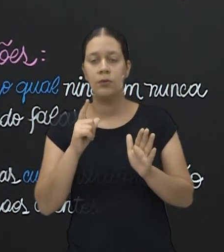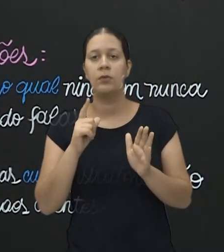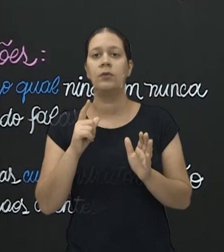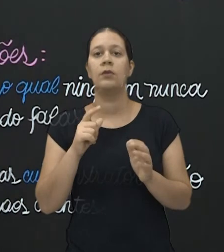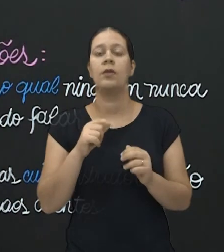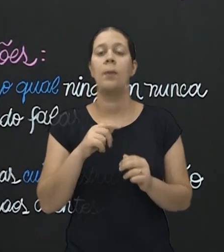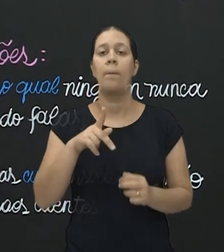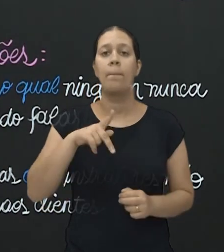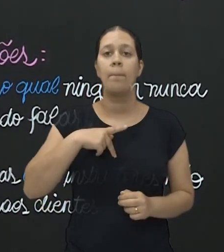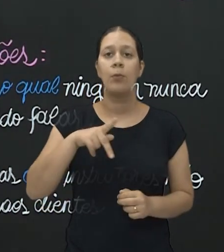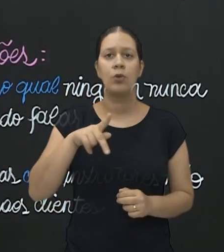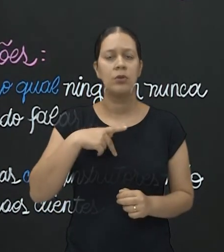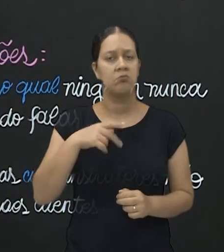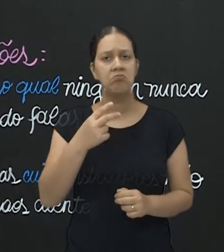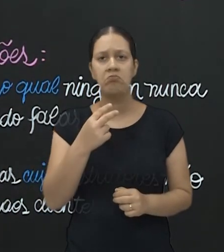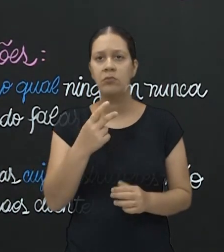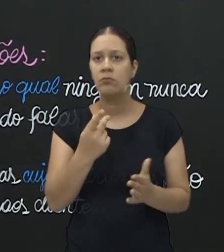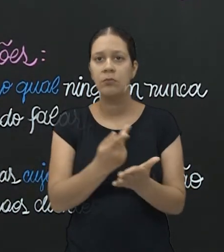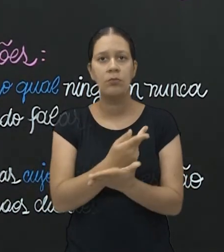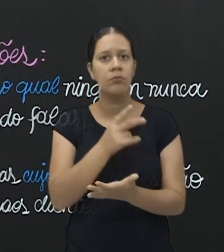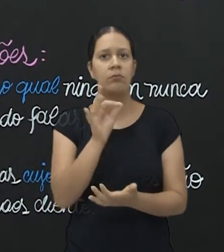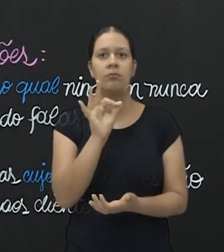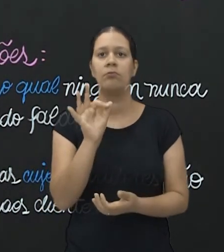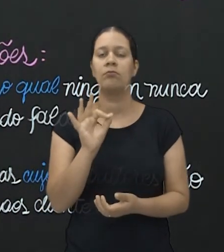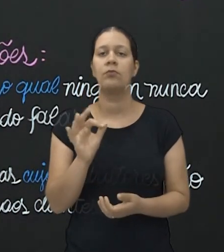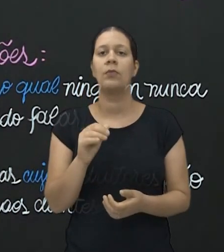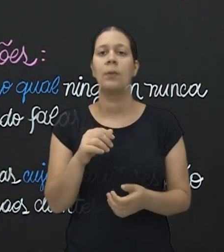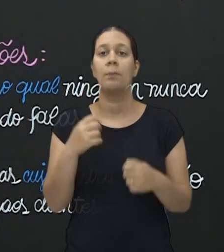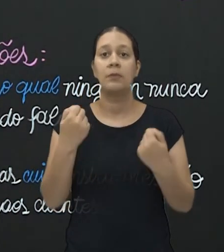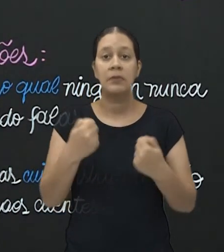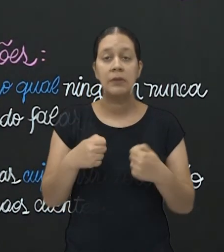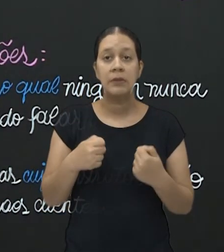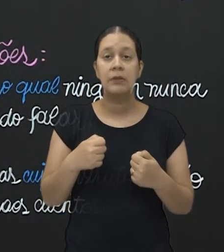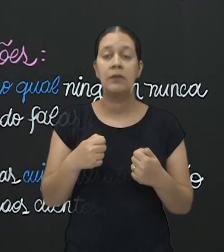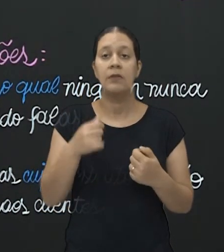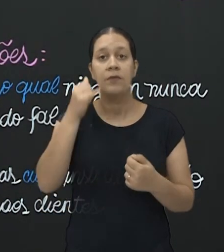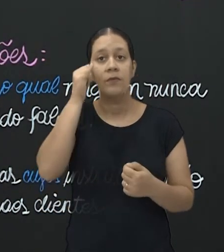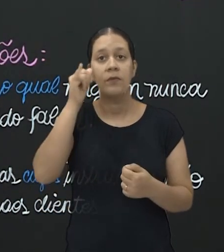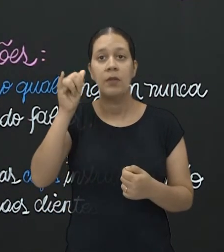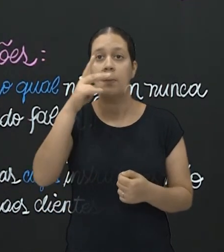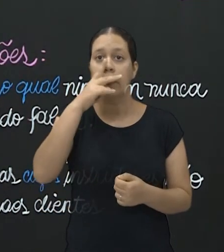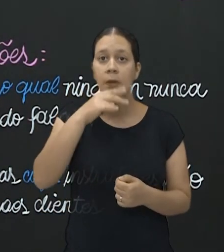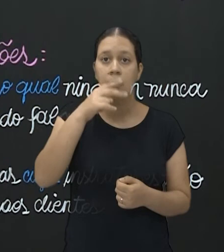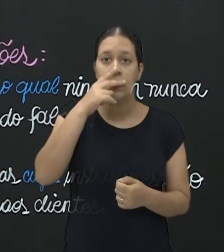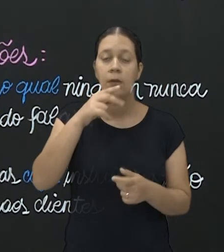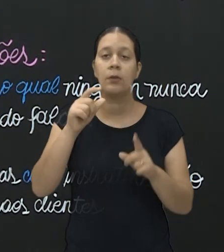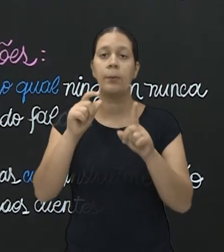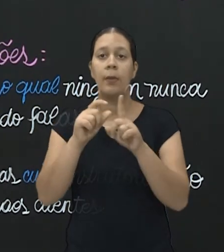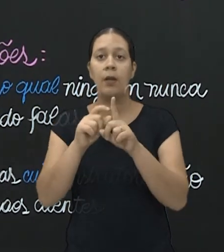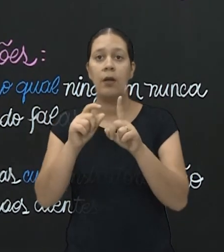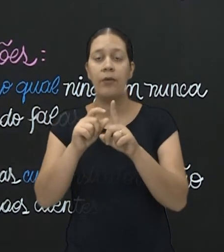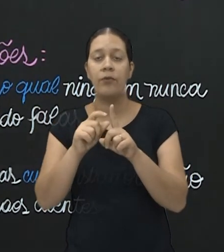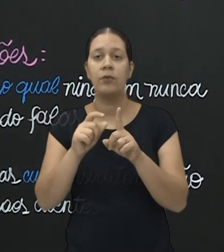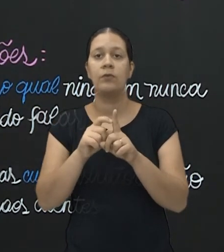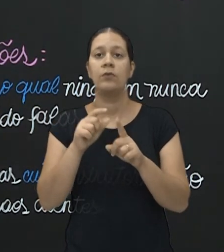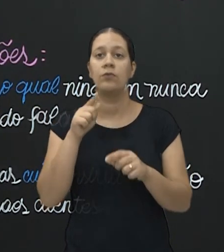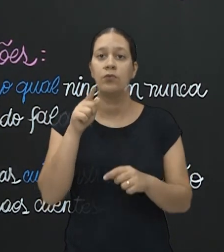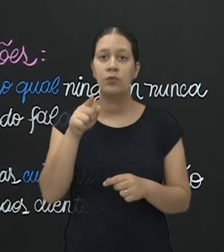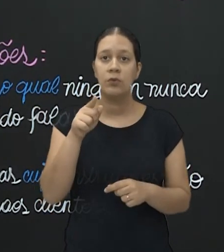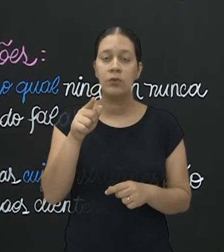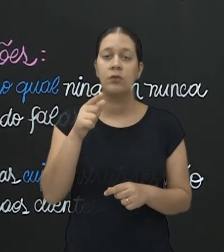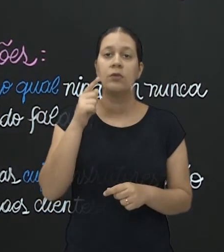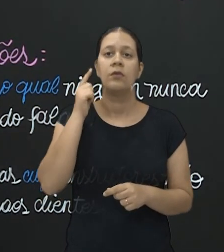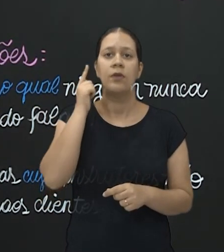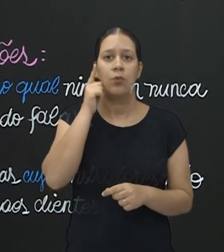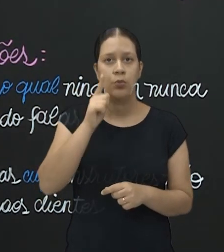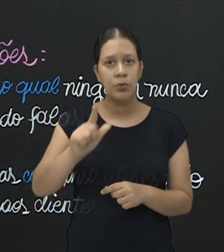um desses pronomes, não há erro. E você, além de evitar a repetição de palavras, você vai construir relações sintáticas, você vai construir